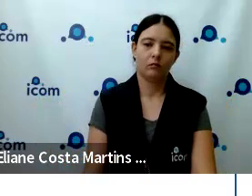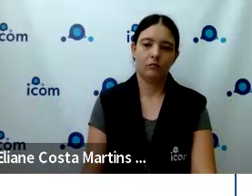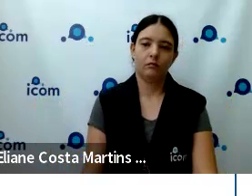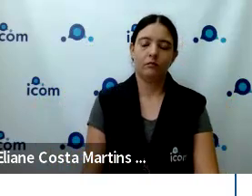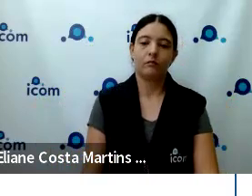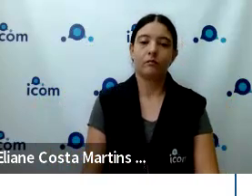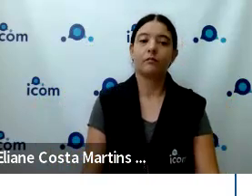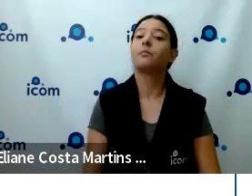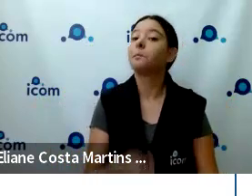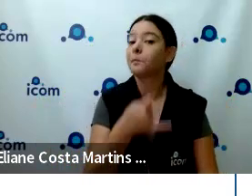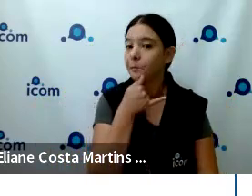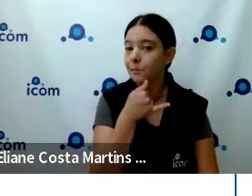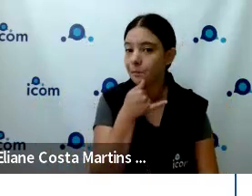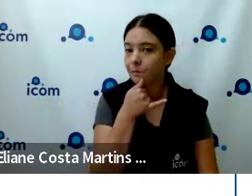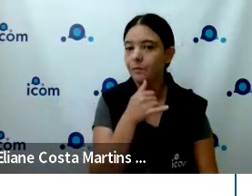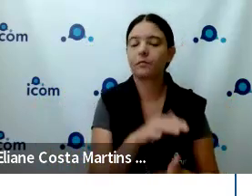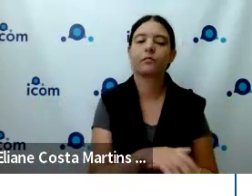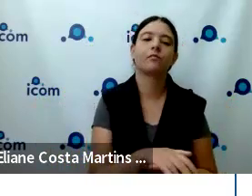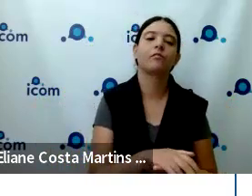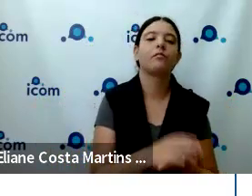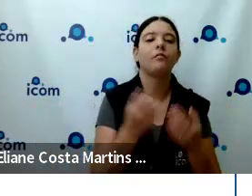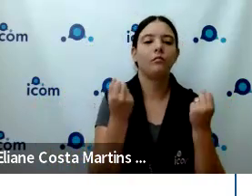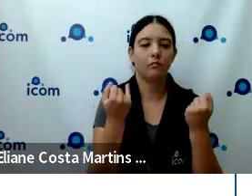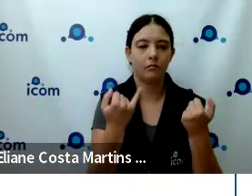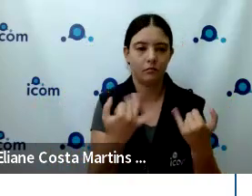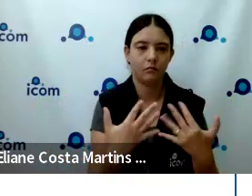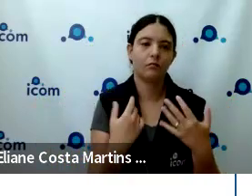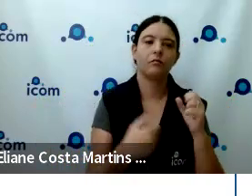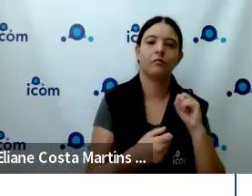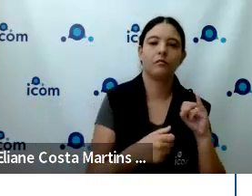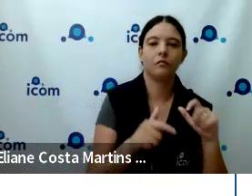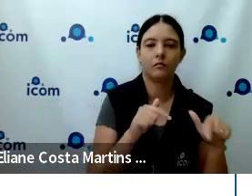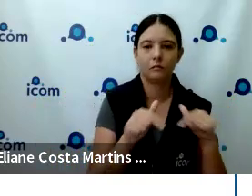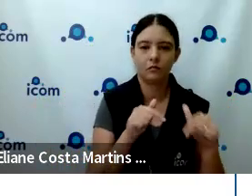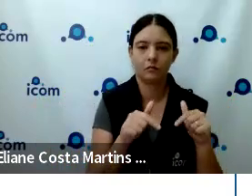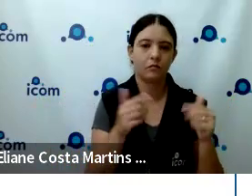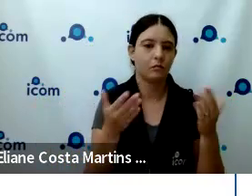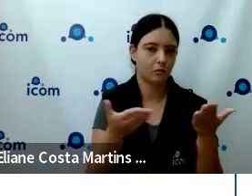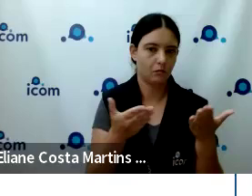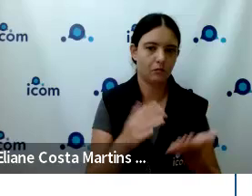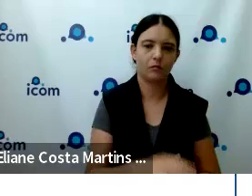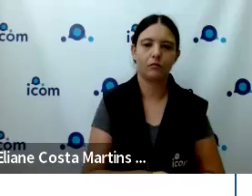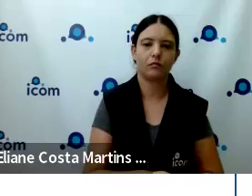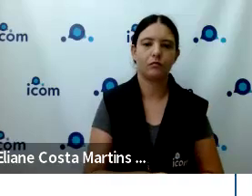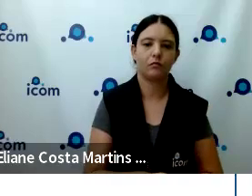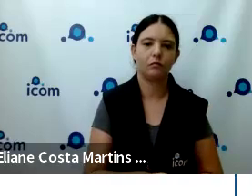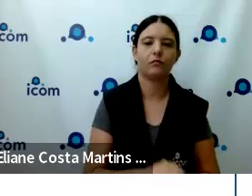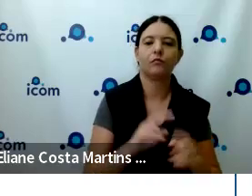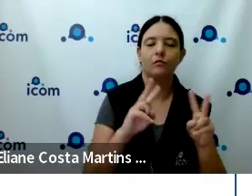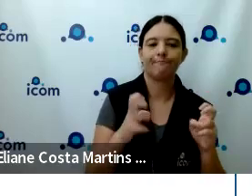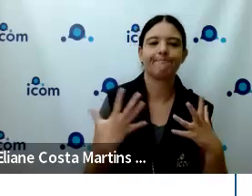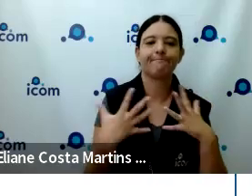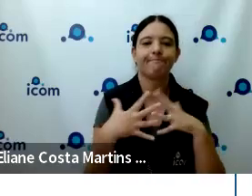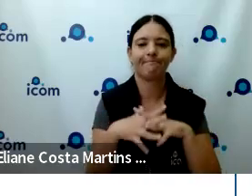Como exemplo, vou falar de um caso em que estou a trabalhar atualmente. Trata-se de um